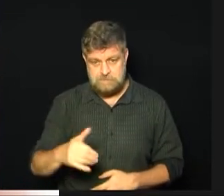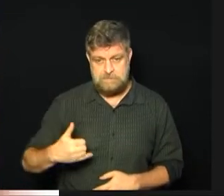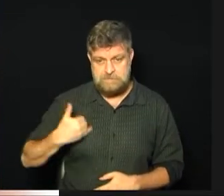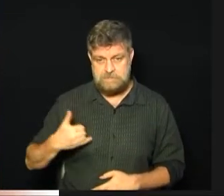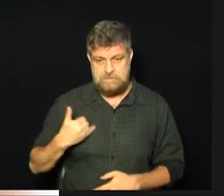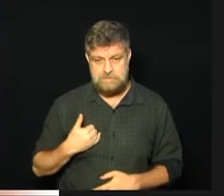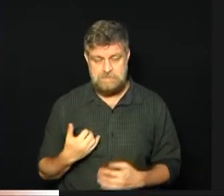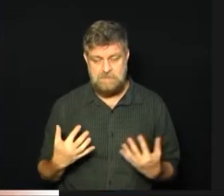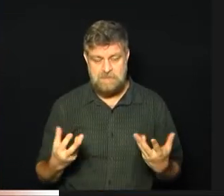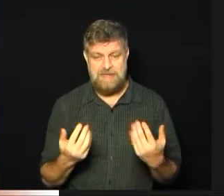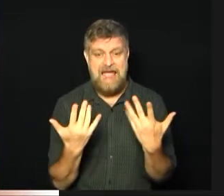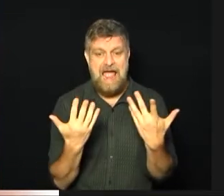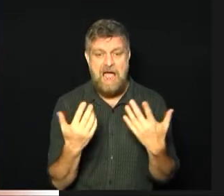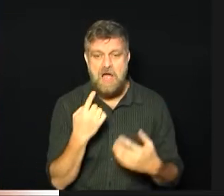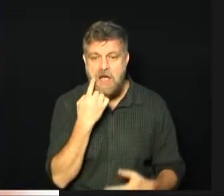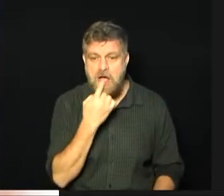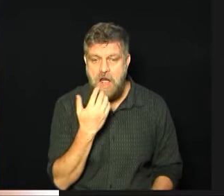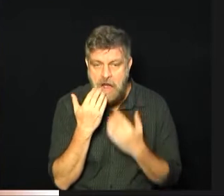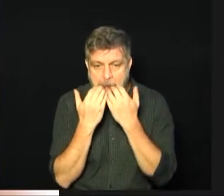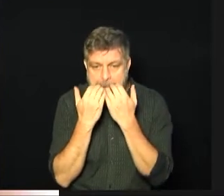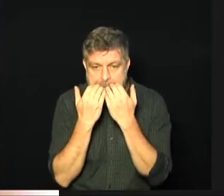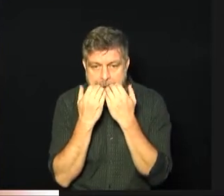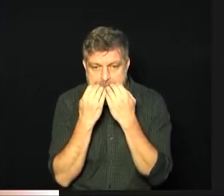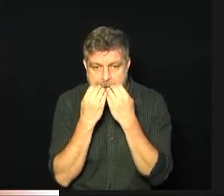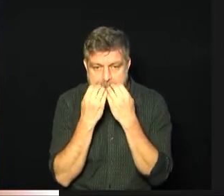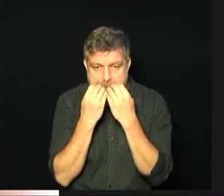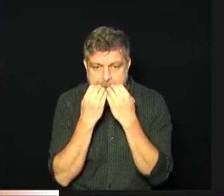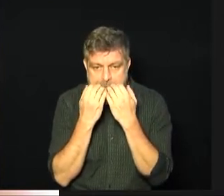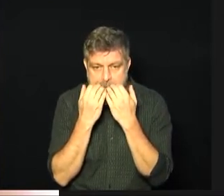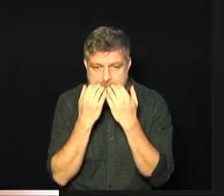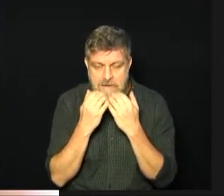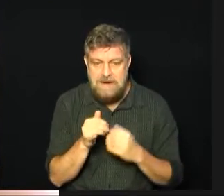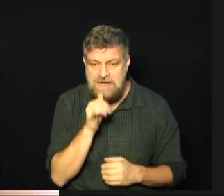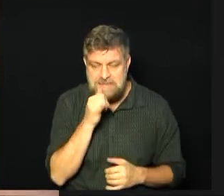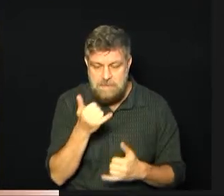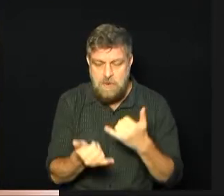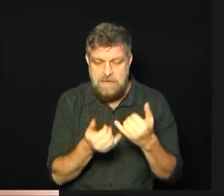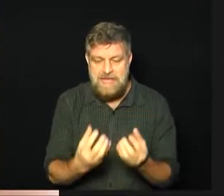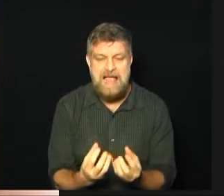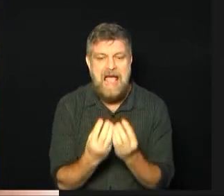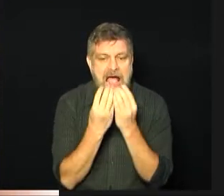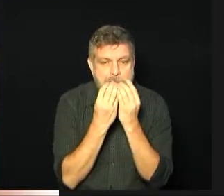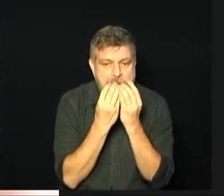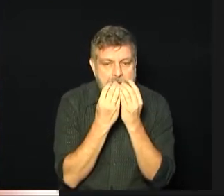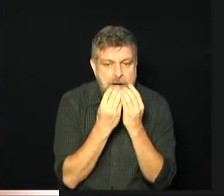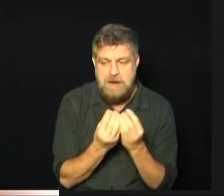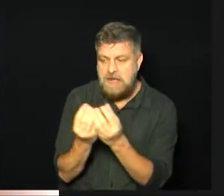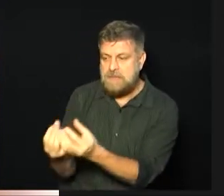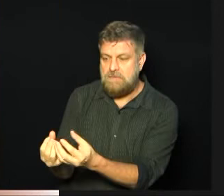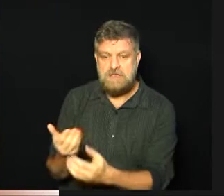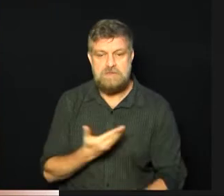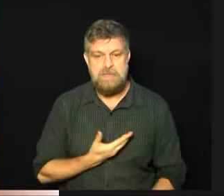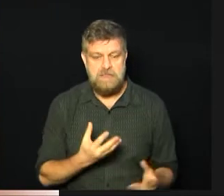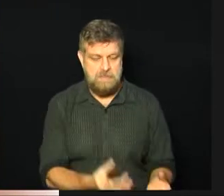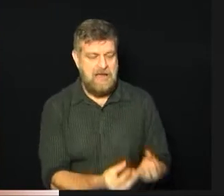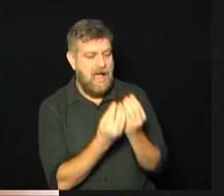elas levam muito a mão à boca, né? Então, às vezes, elas podem levar um brinquedo à boca e outro amiguinho levou o brinquedo à